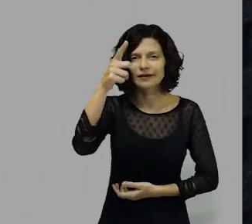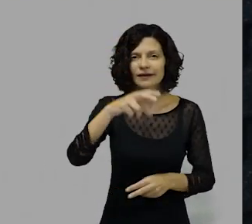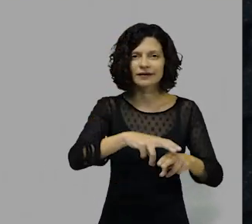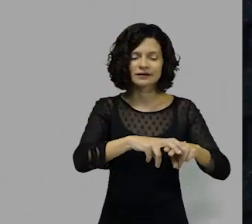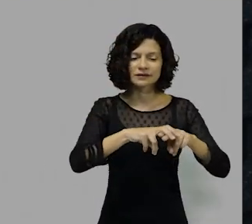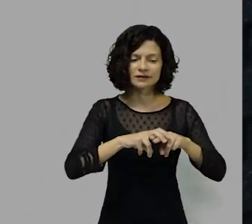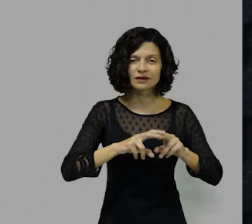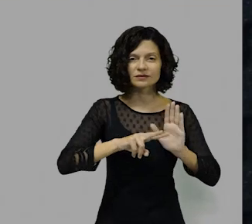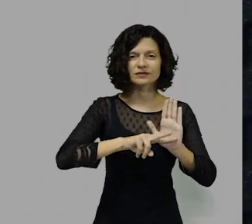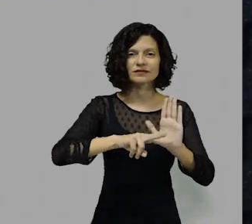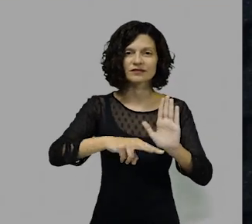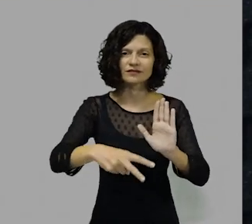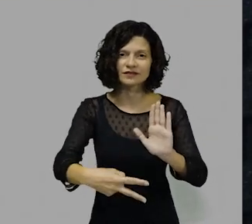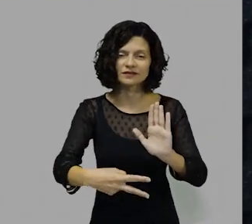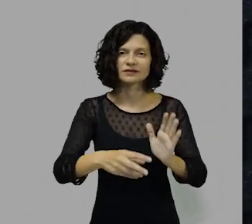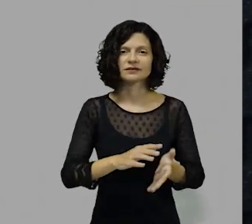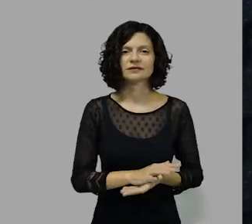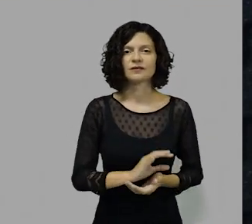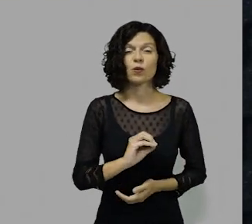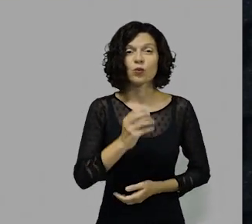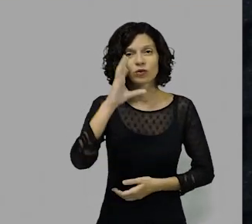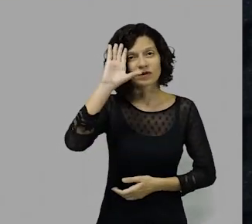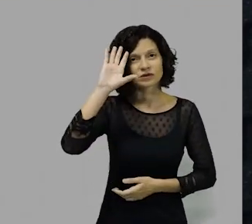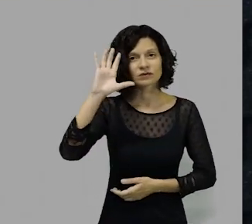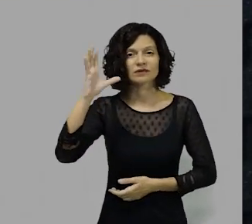efeito, ou resultado e consequência.